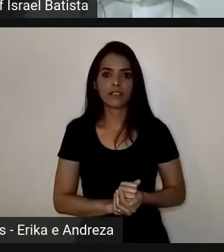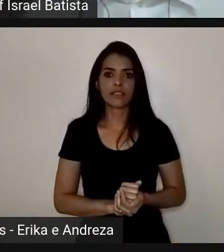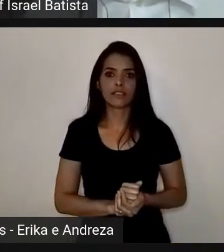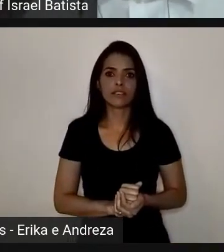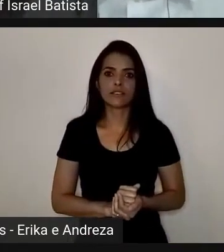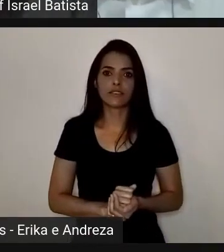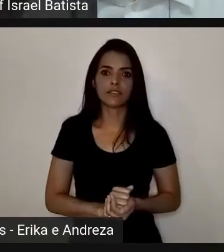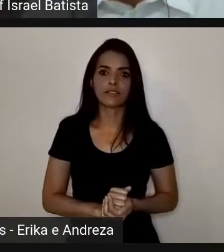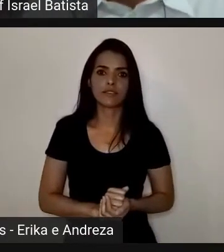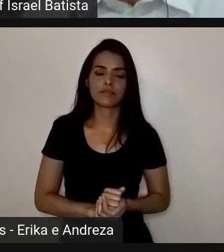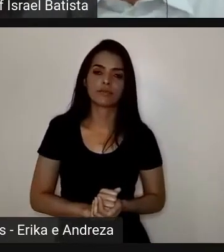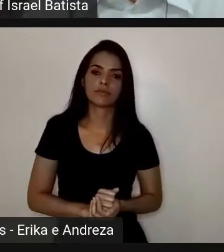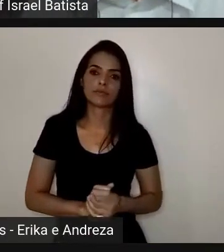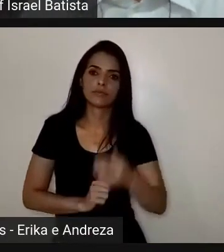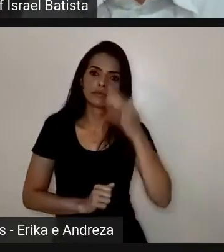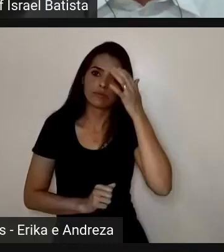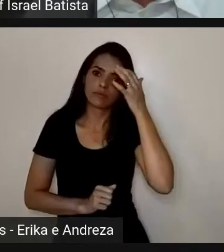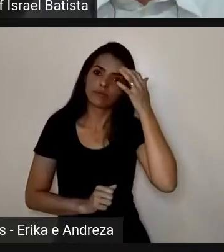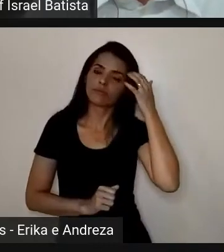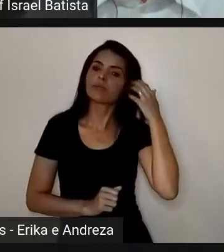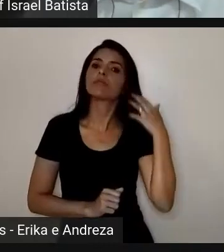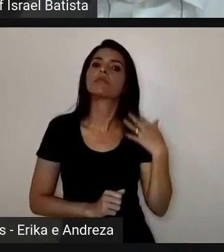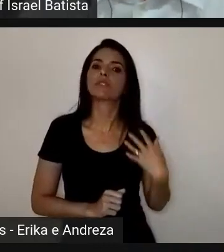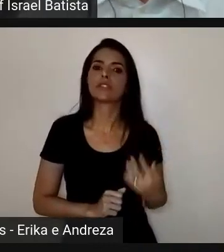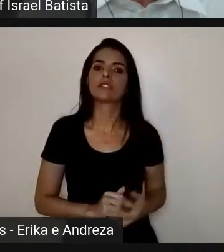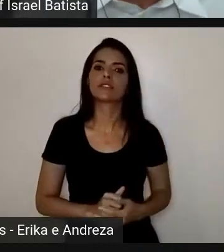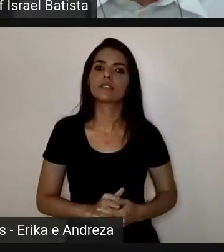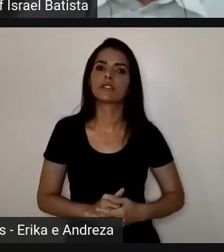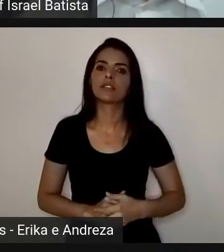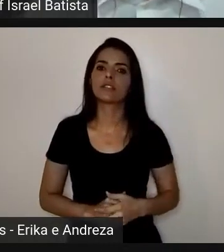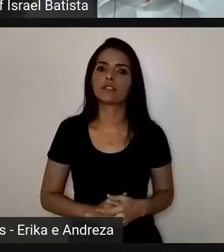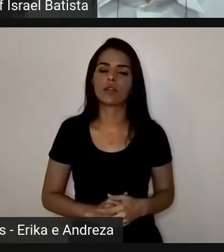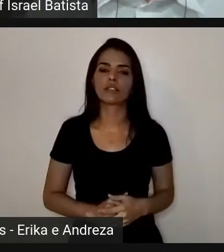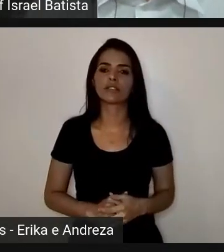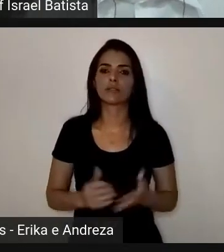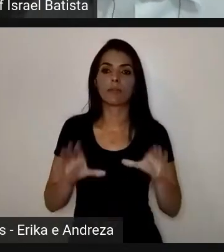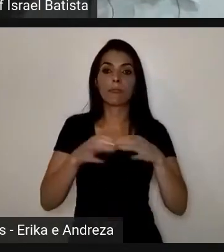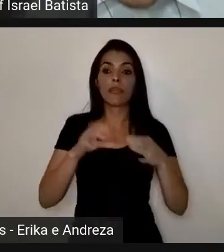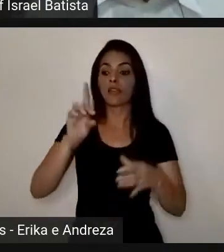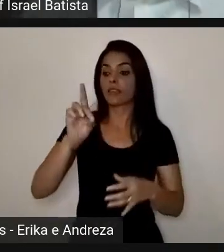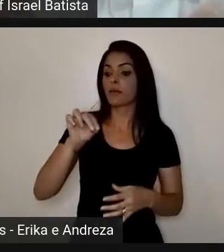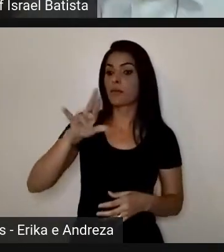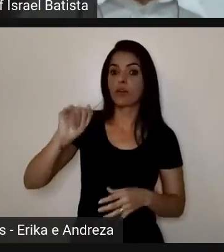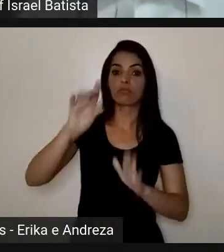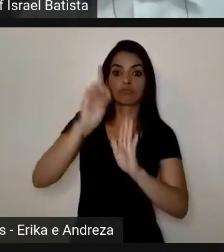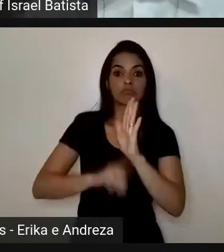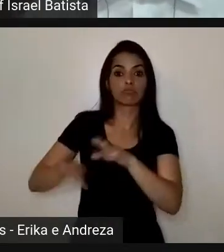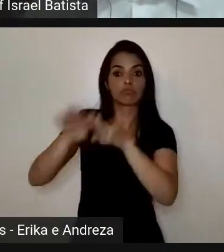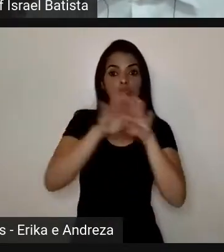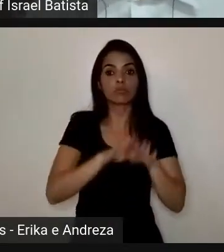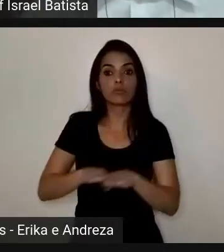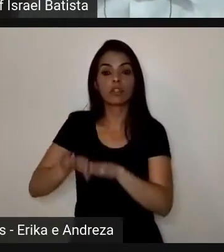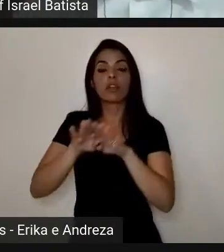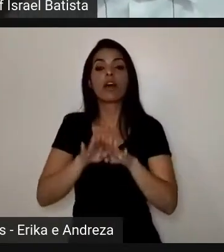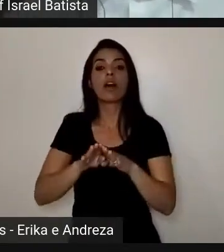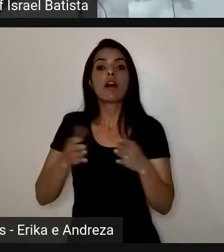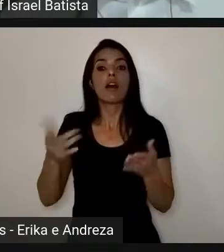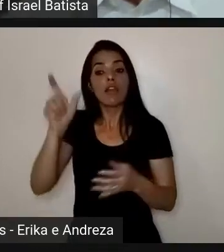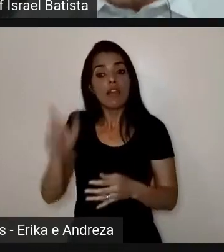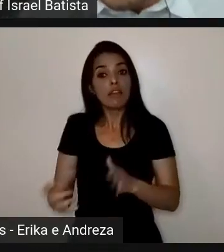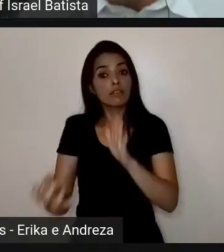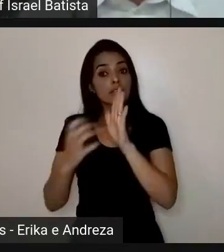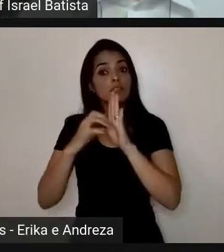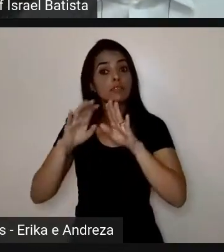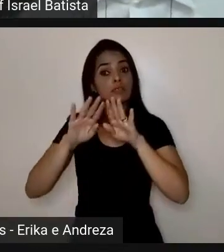deu foi uma resposta muito altiva, que só é possível numa democracia sólida, em que o servidor tem estabilidade. Ele disse,